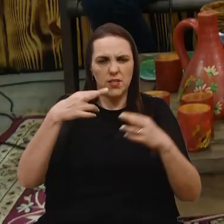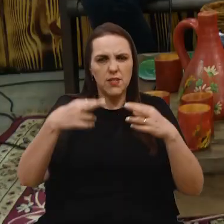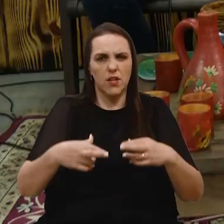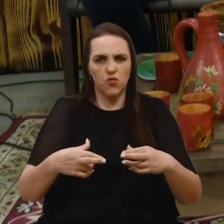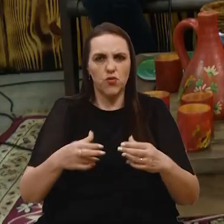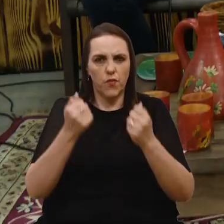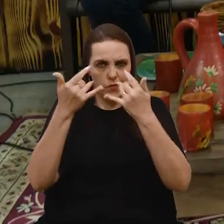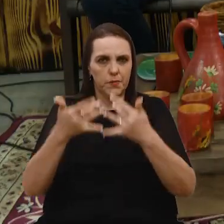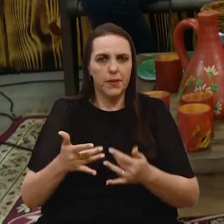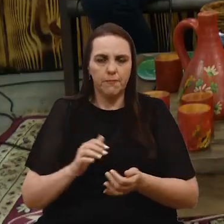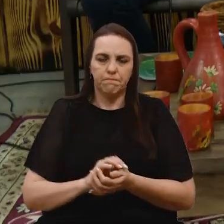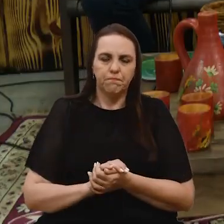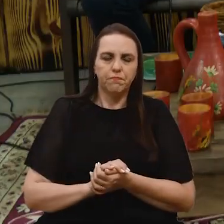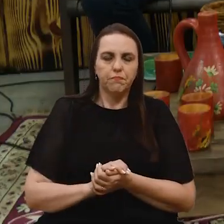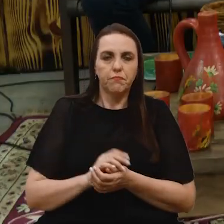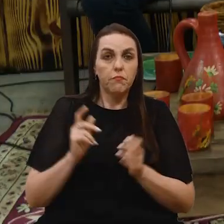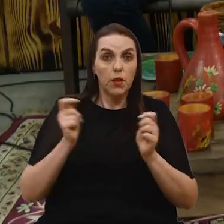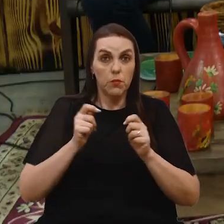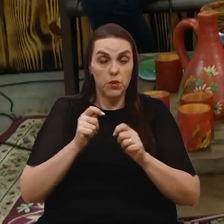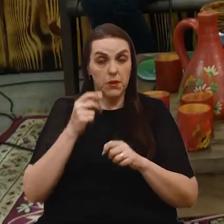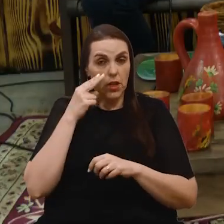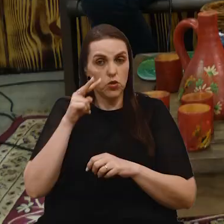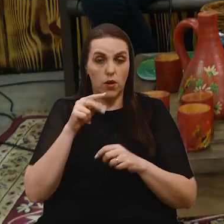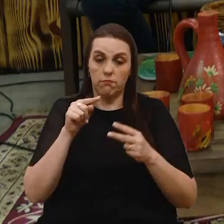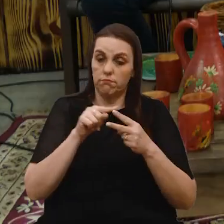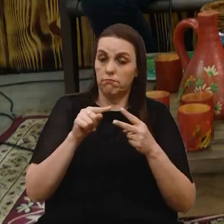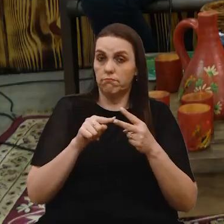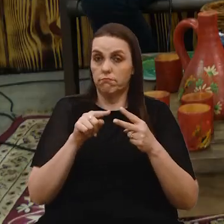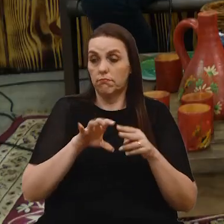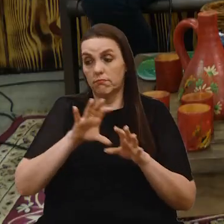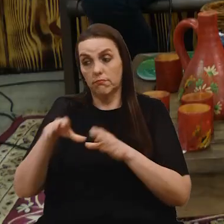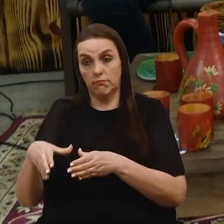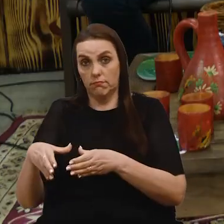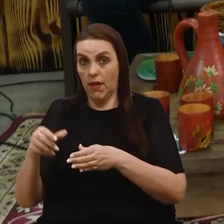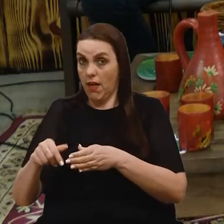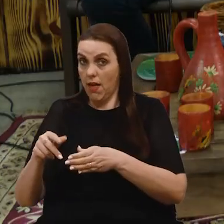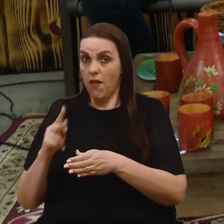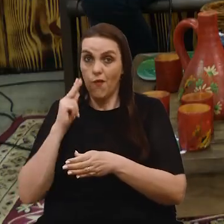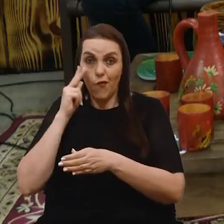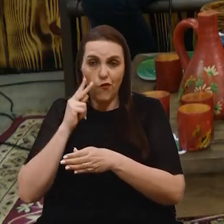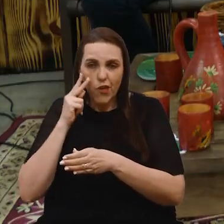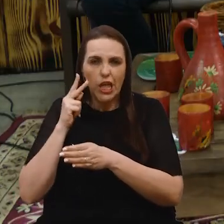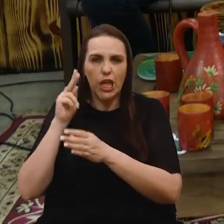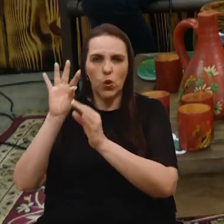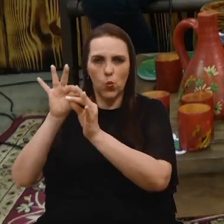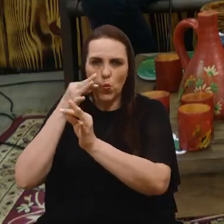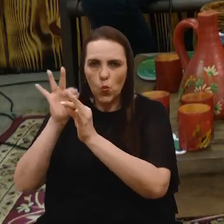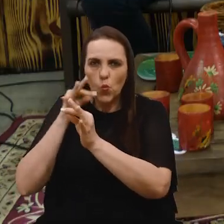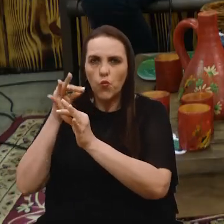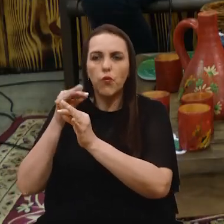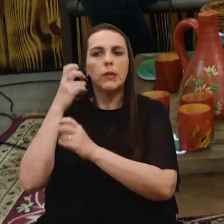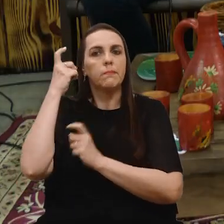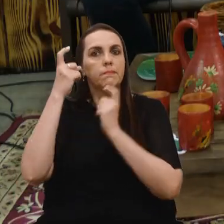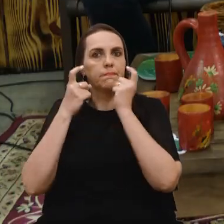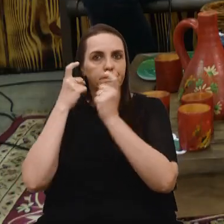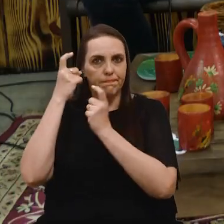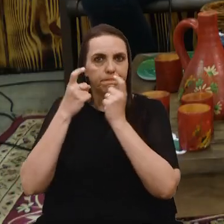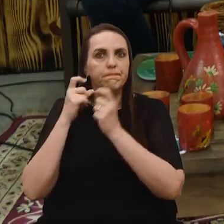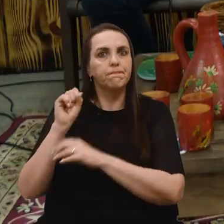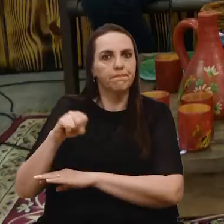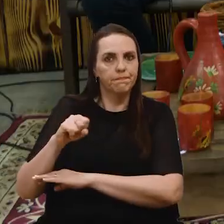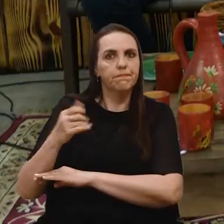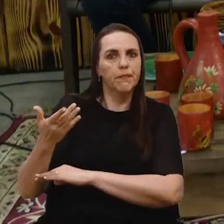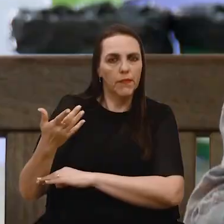e região. Nós podemos olhar pelos dois lados. A cadeia de vitivinícola está preocupada,